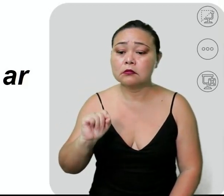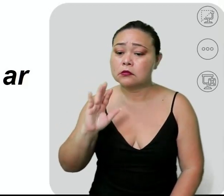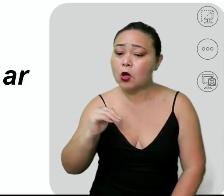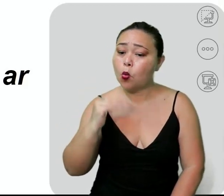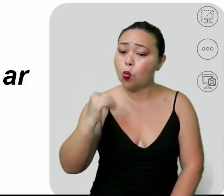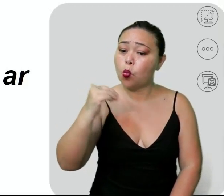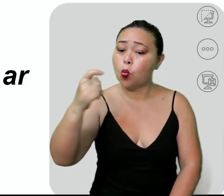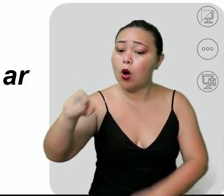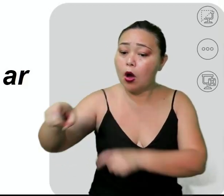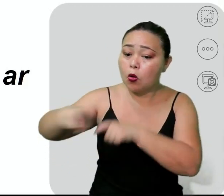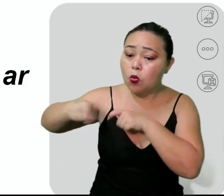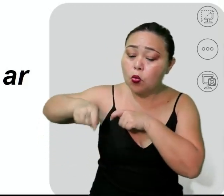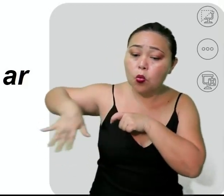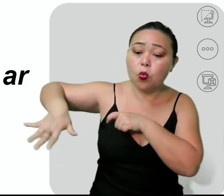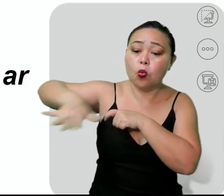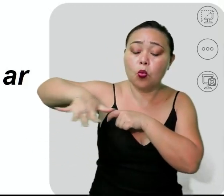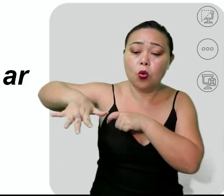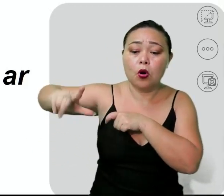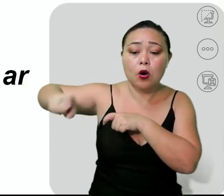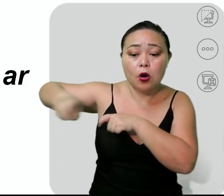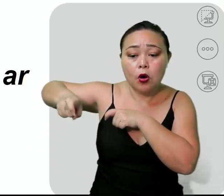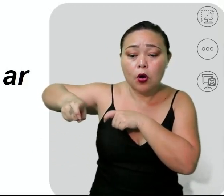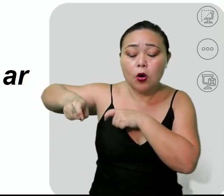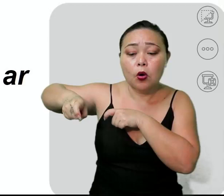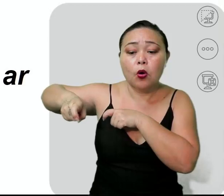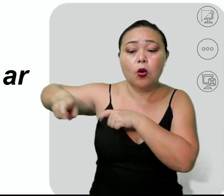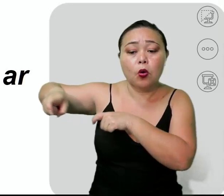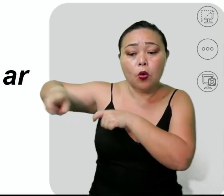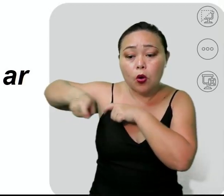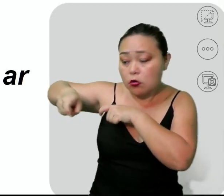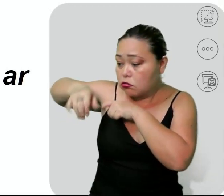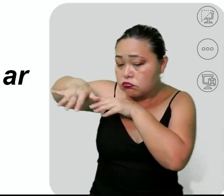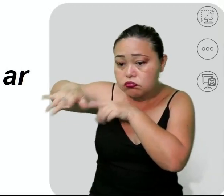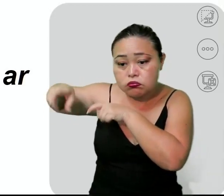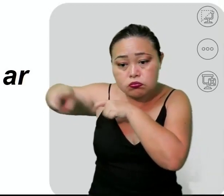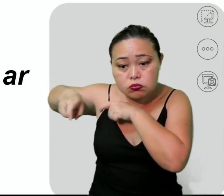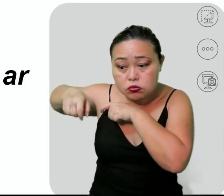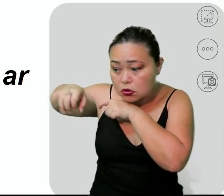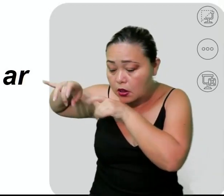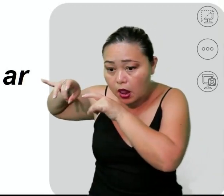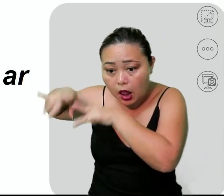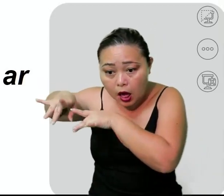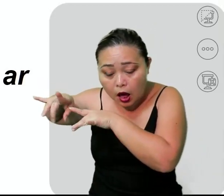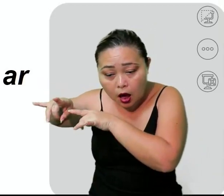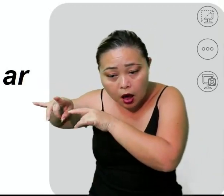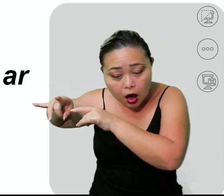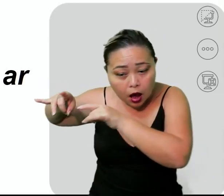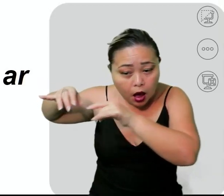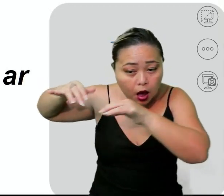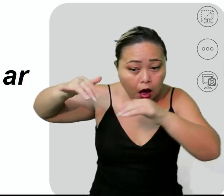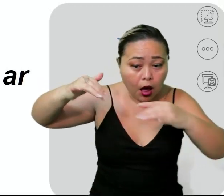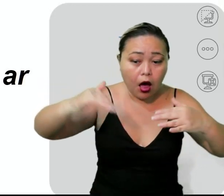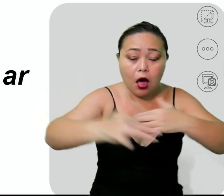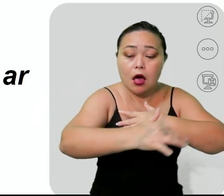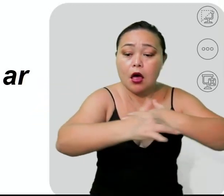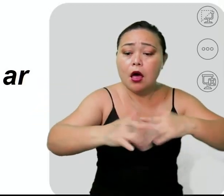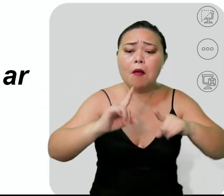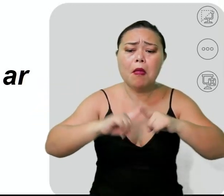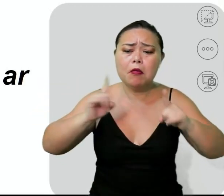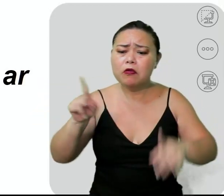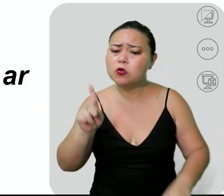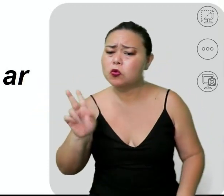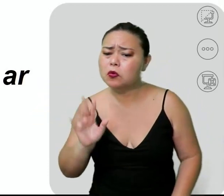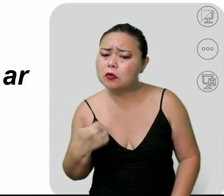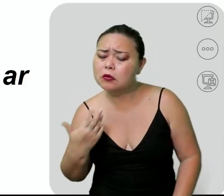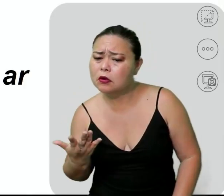êxodo rural de novo. Pessoas estão saindo do campo, do feudo, e voltam para a cidade. Mas,